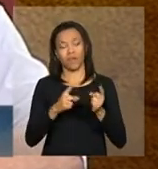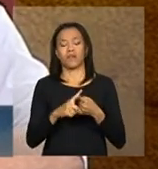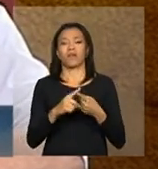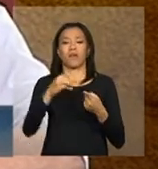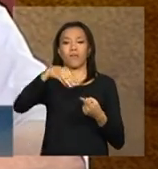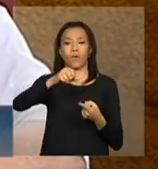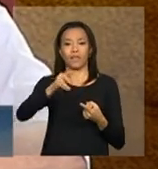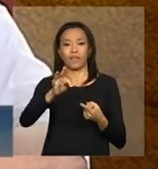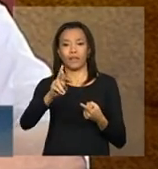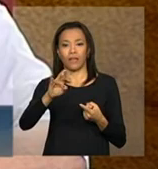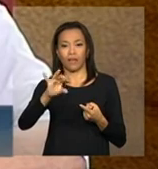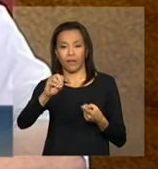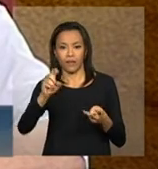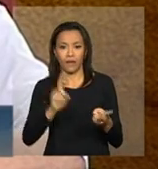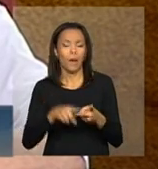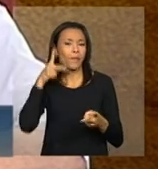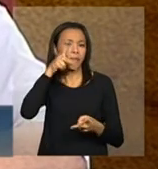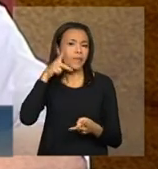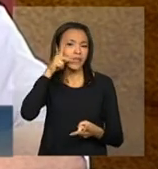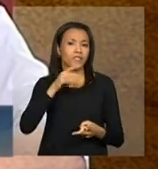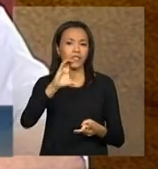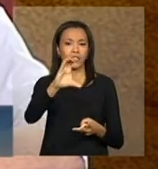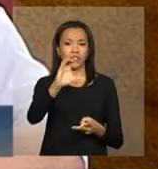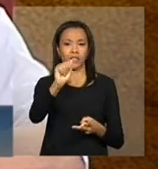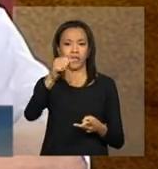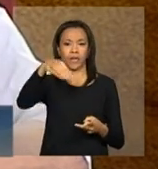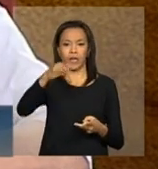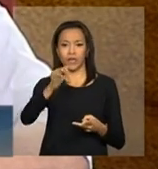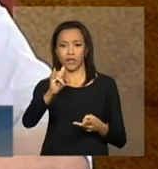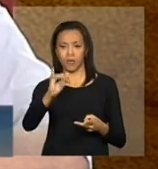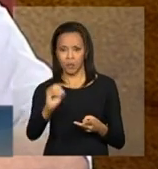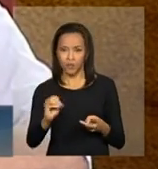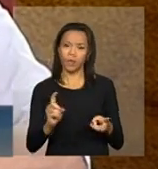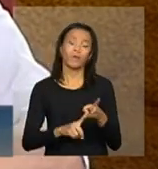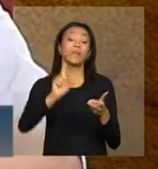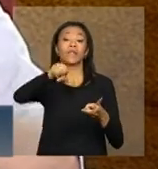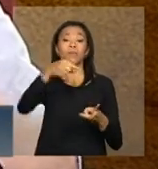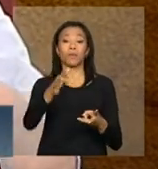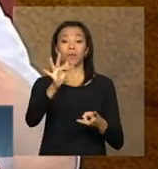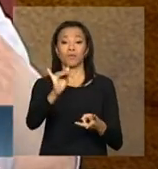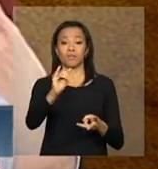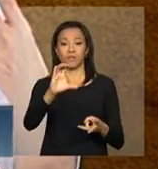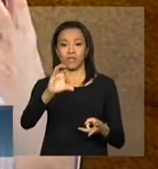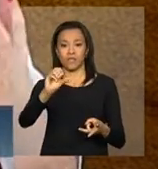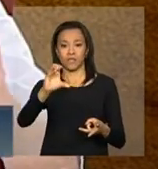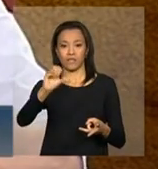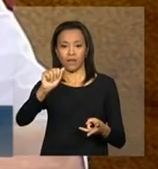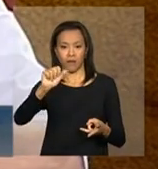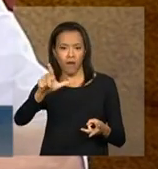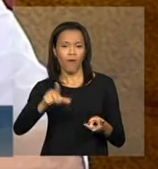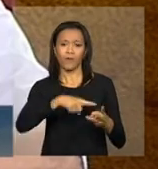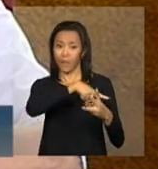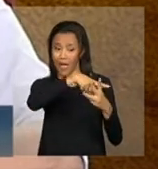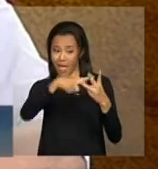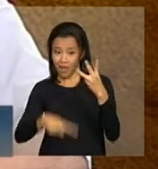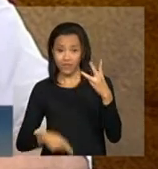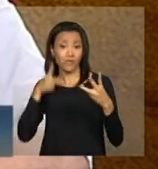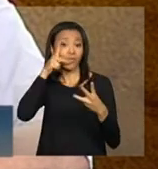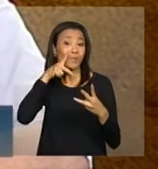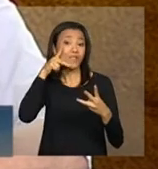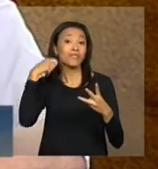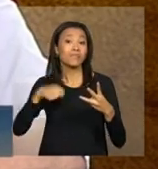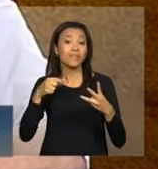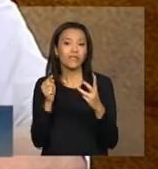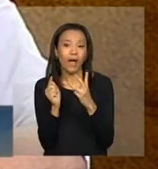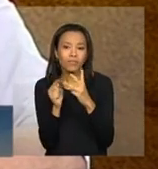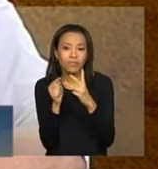monetária, à política cambial, nossa parte é a política fiscal, e essas políticas, elas têm que se